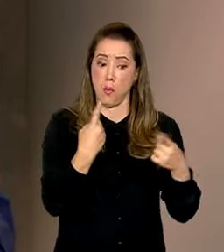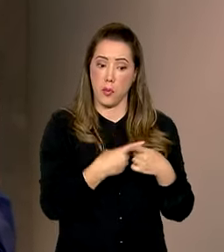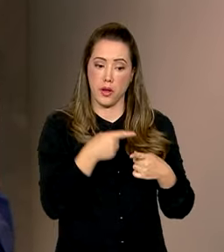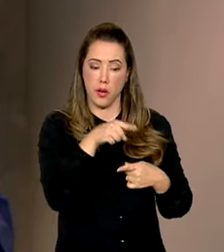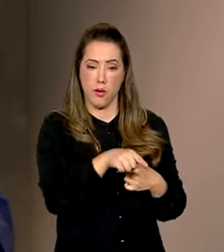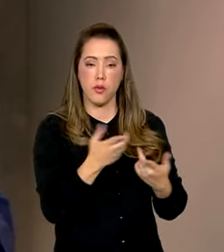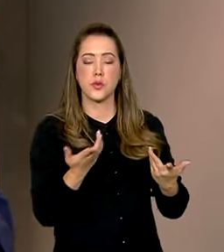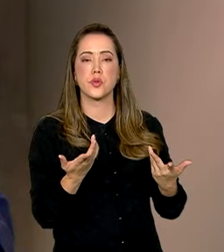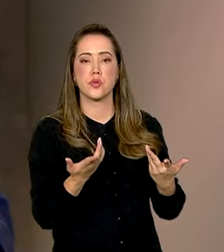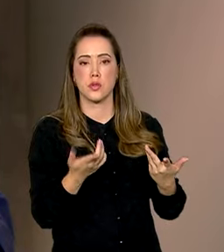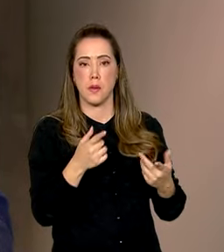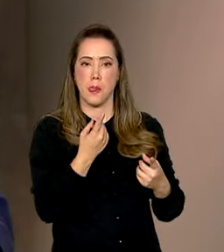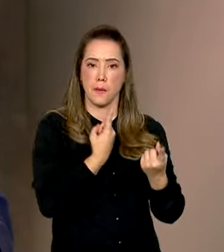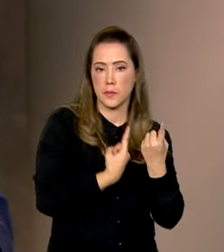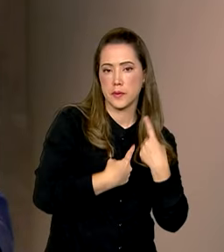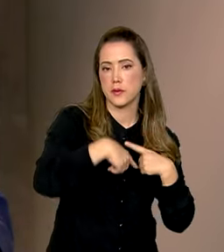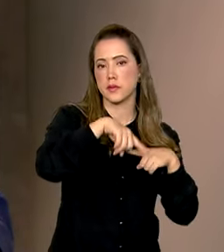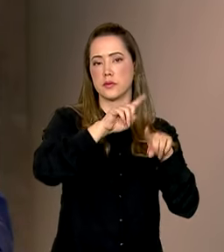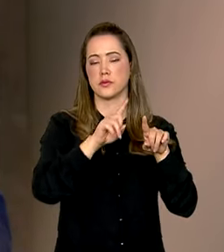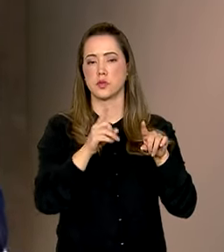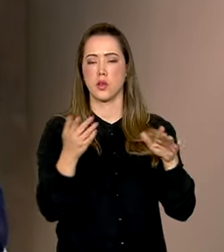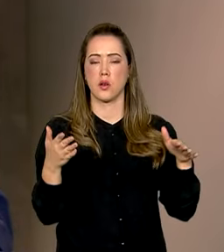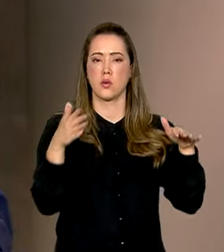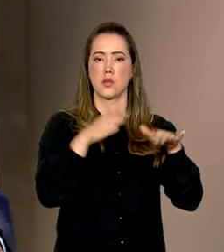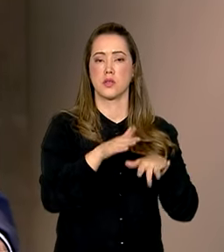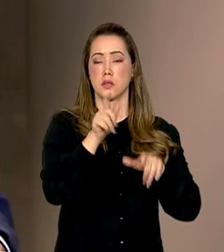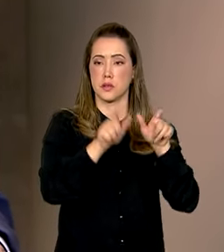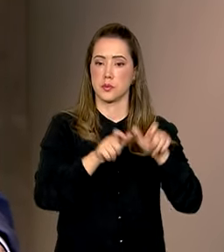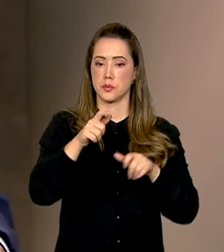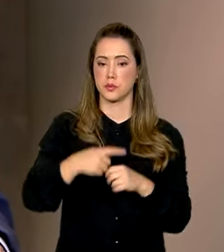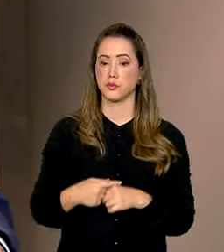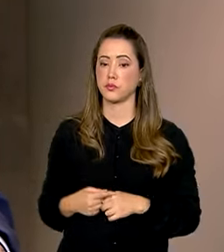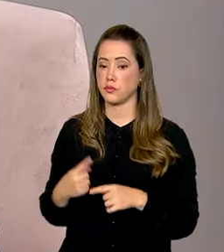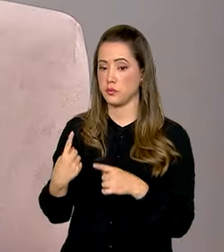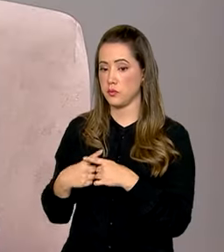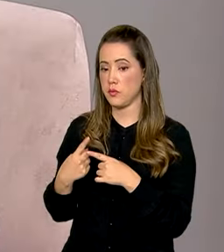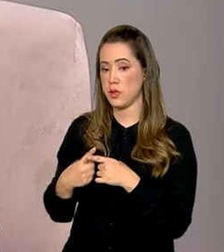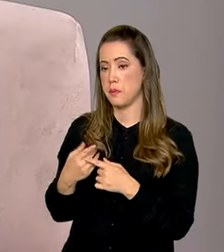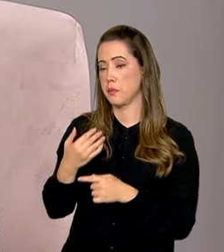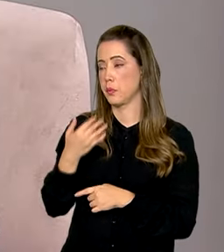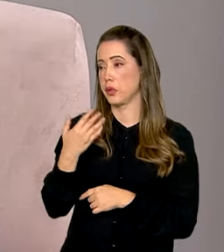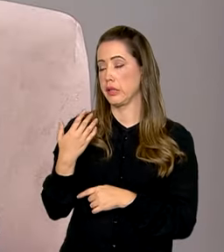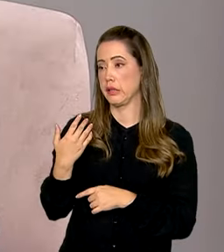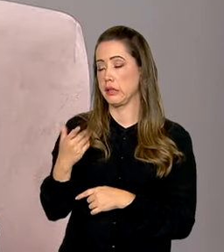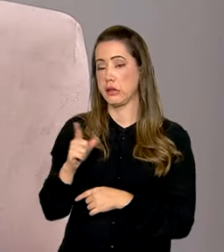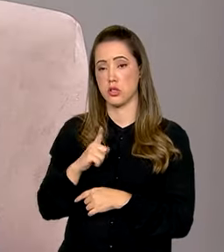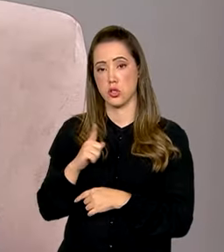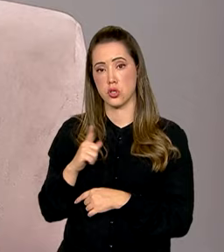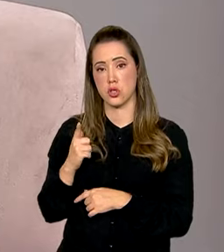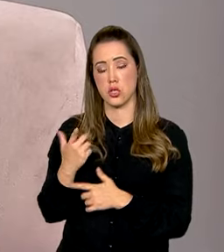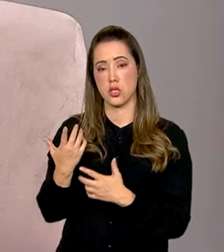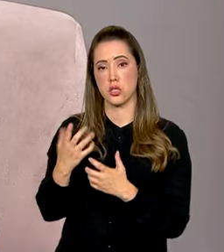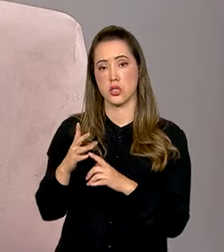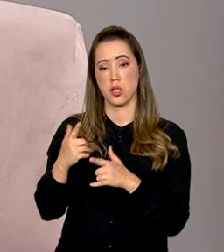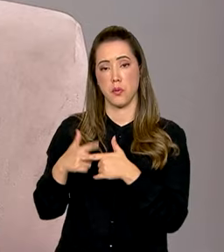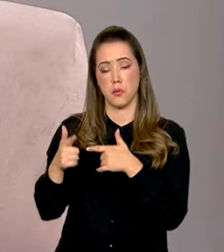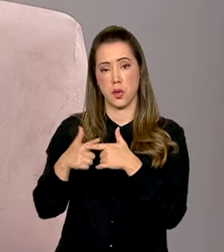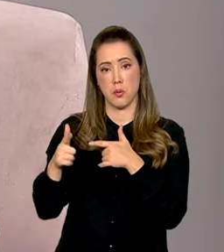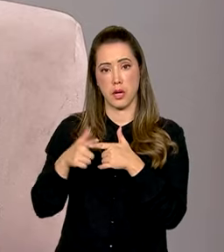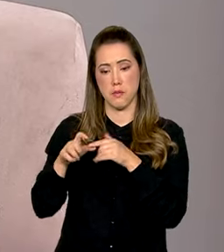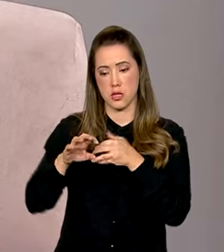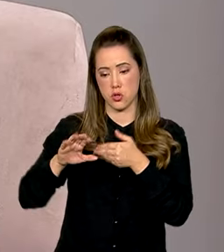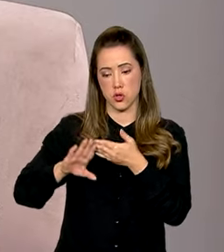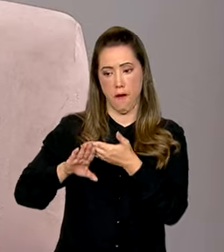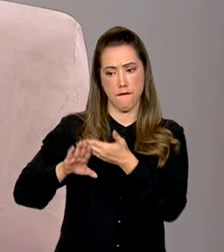dentro dessa nova modalidade de sociedade. É porque a gente tem um quadro, desculpa te interromper. Sim, por favor. De exclusão no país, e